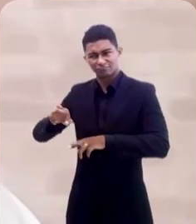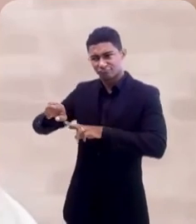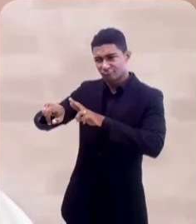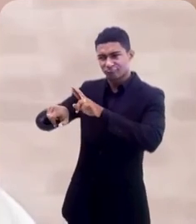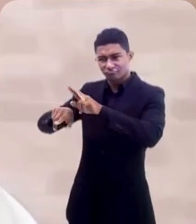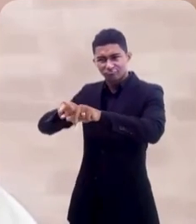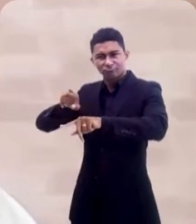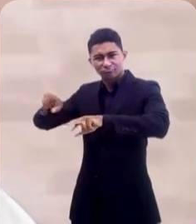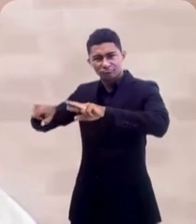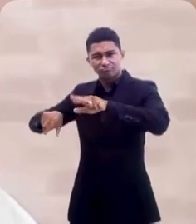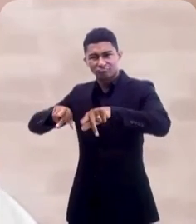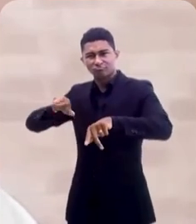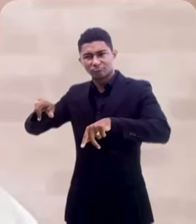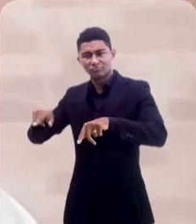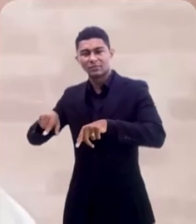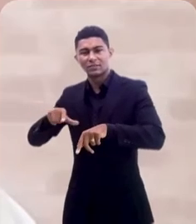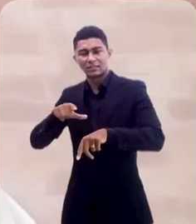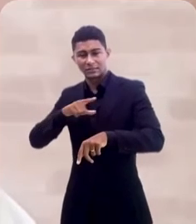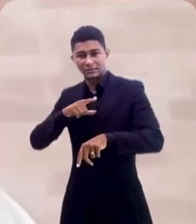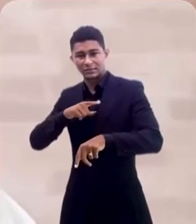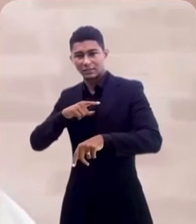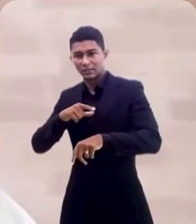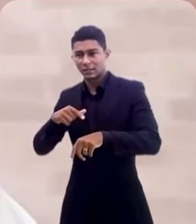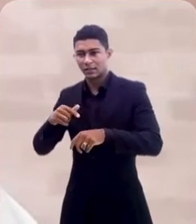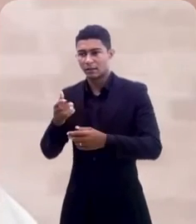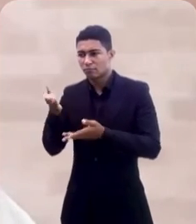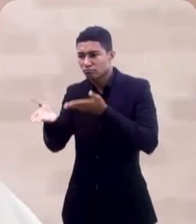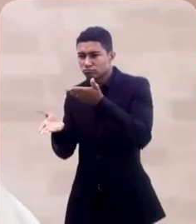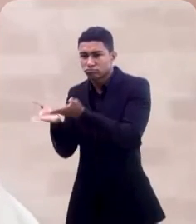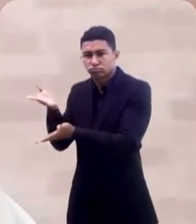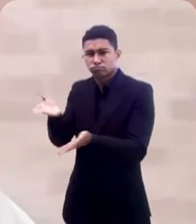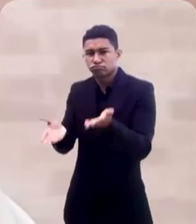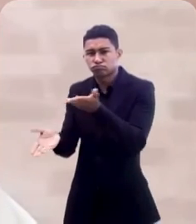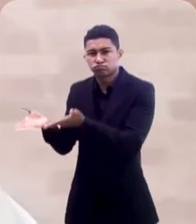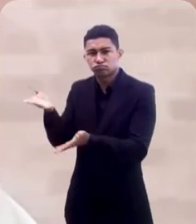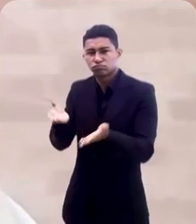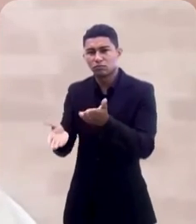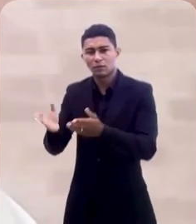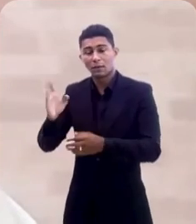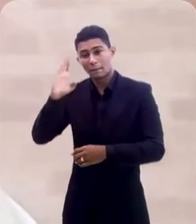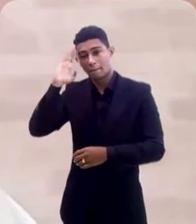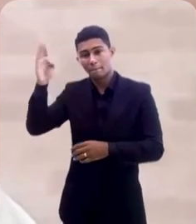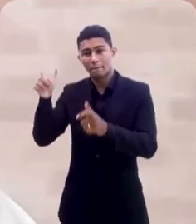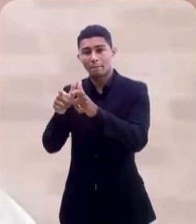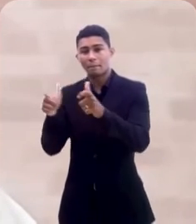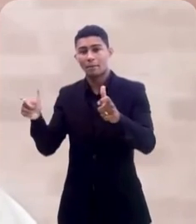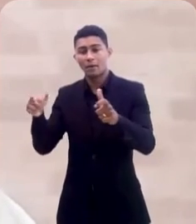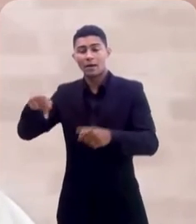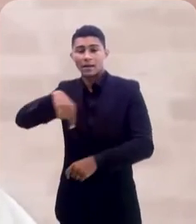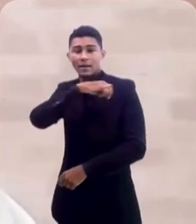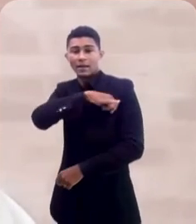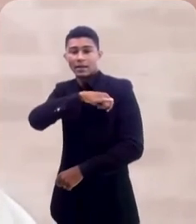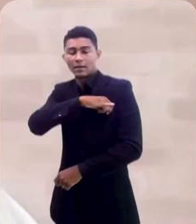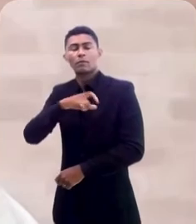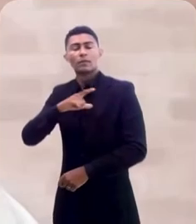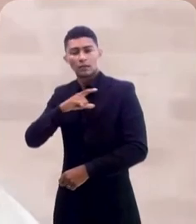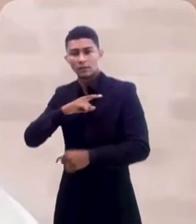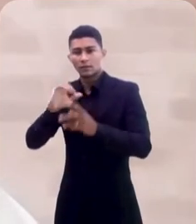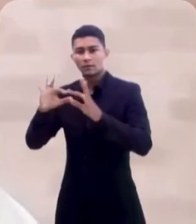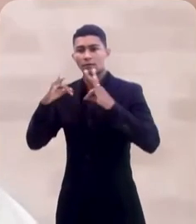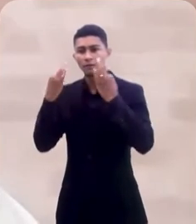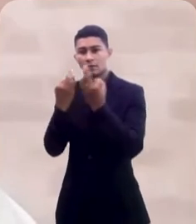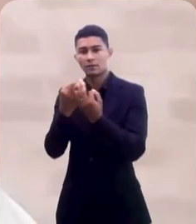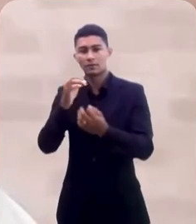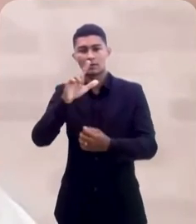e mais criada no Brasil inteiro, nasceu no estado do Rio de Janeiro com a família Lengruber,